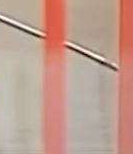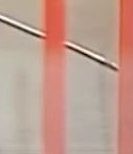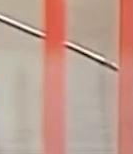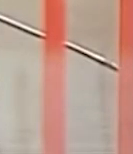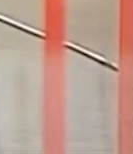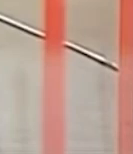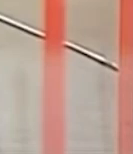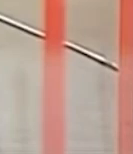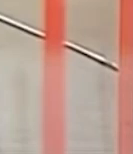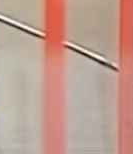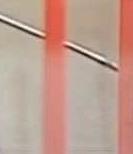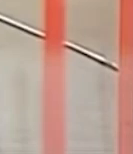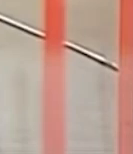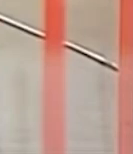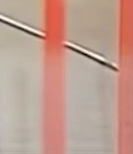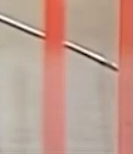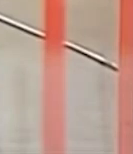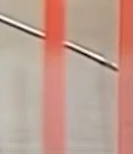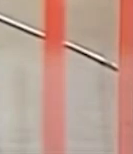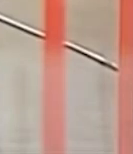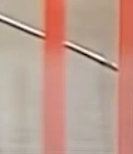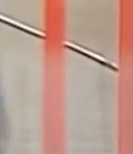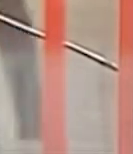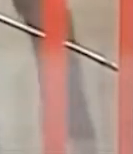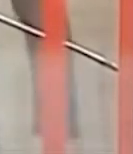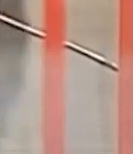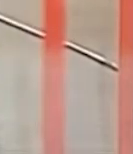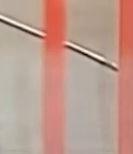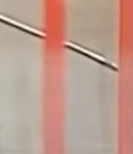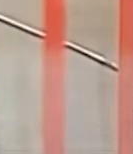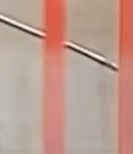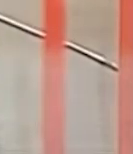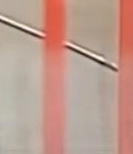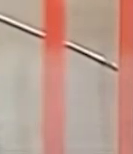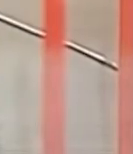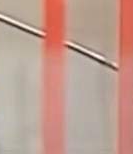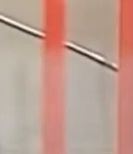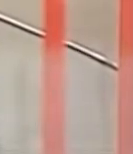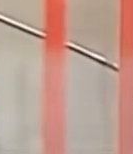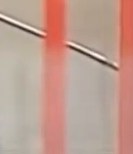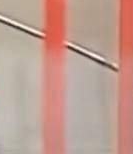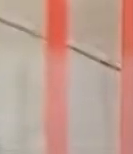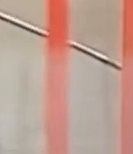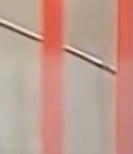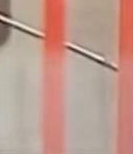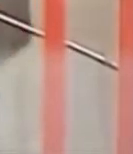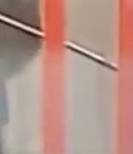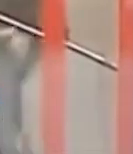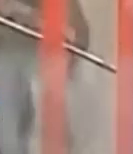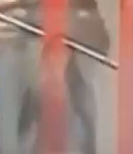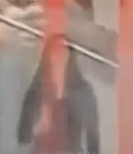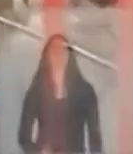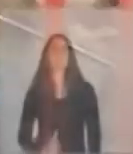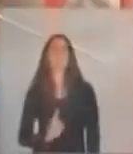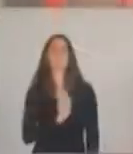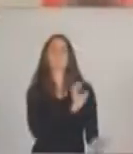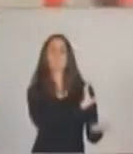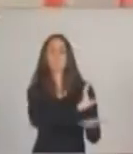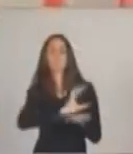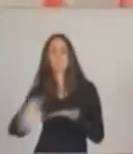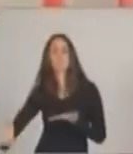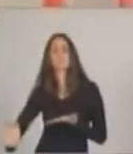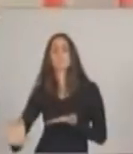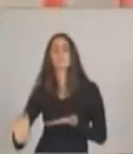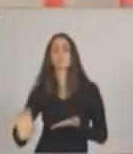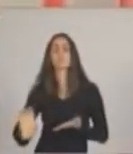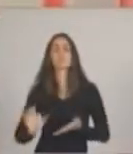61/2021, de minha autoria, que estabelece o direito de restituição do